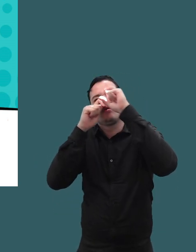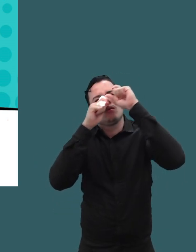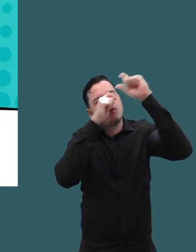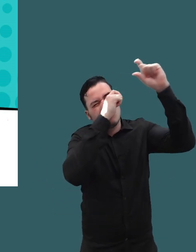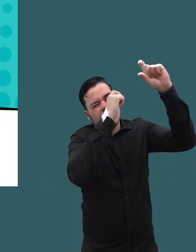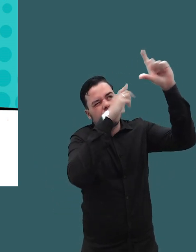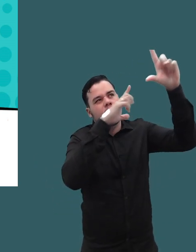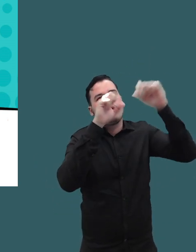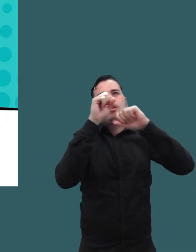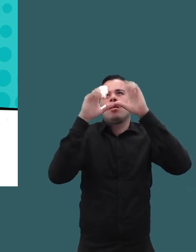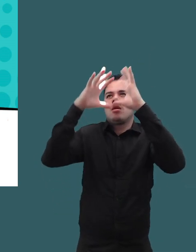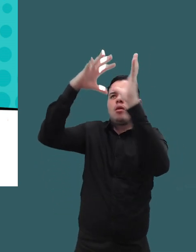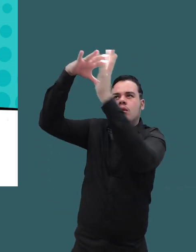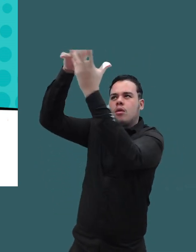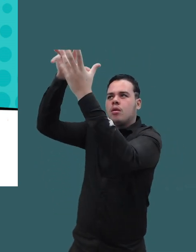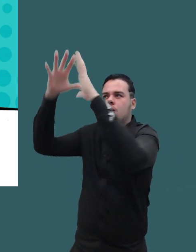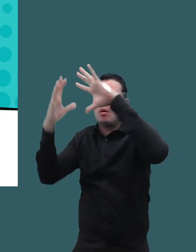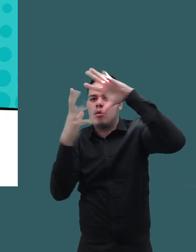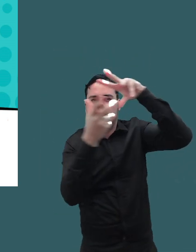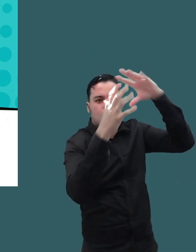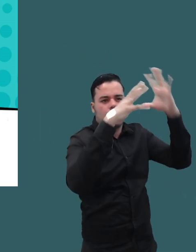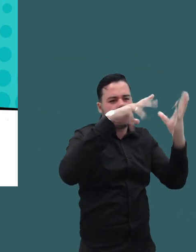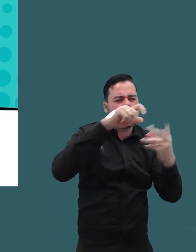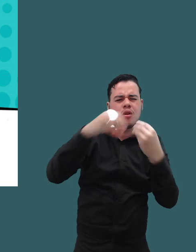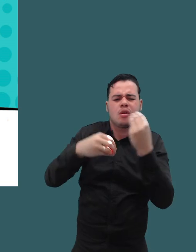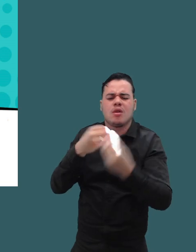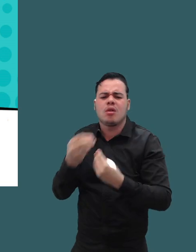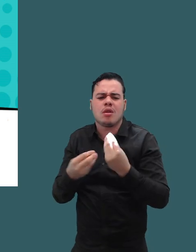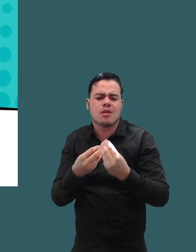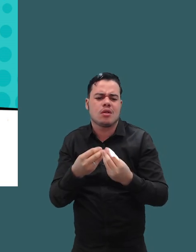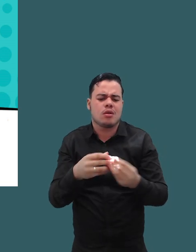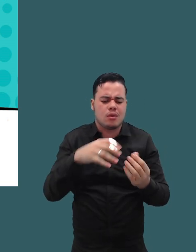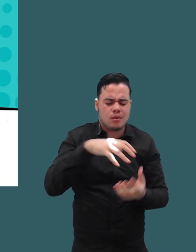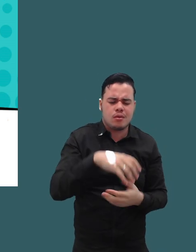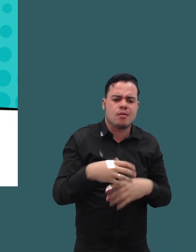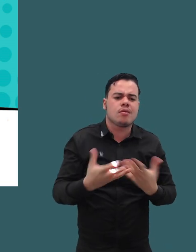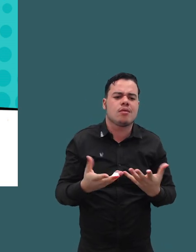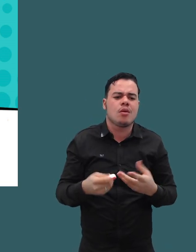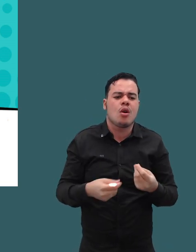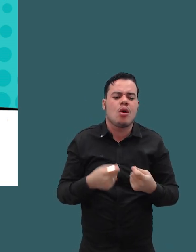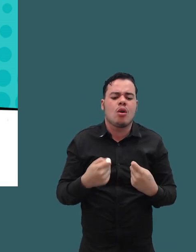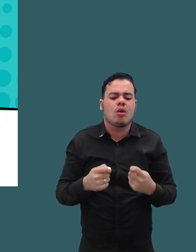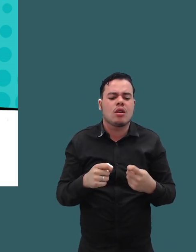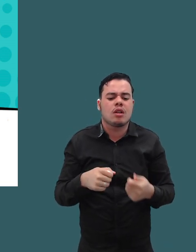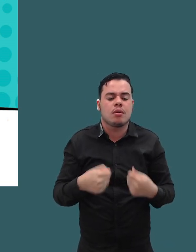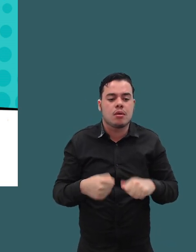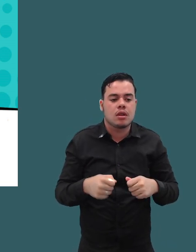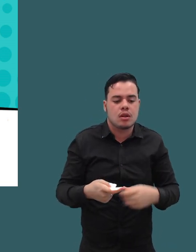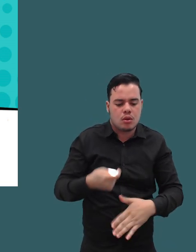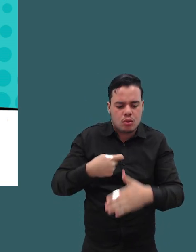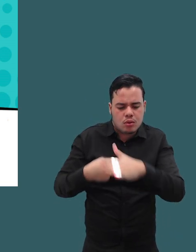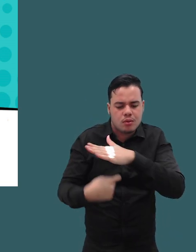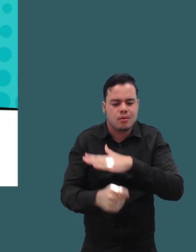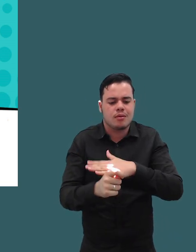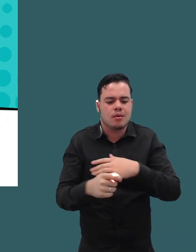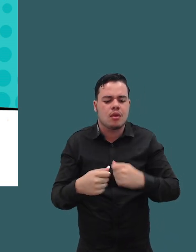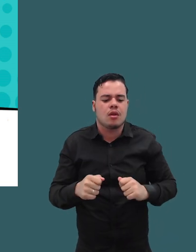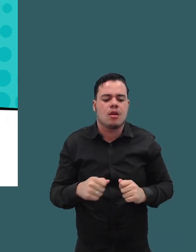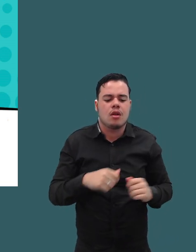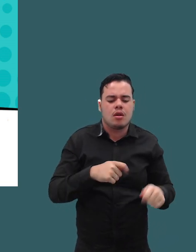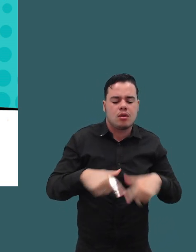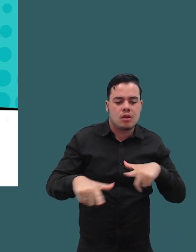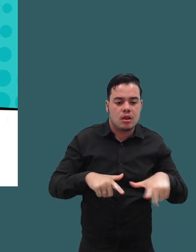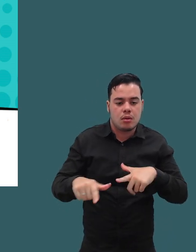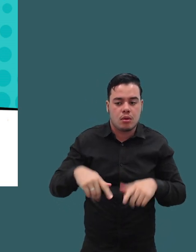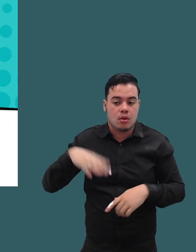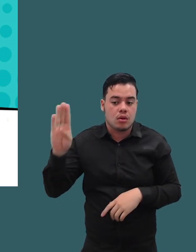tecnologia? Nós precisamos apontar esse caminho num plano para que a gente possa garantir os recursos necessários para a tarefa que o Brasil